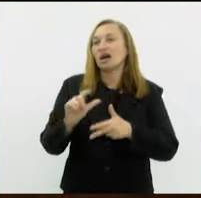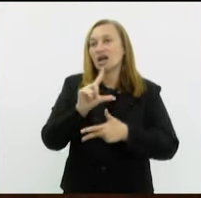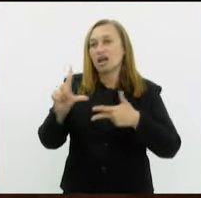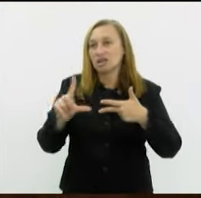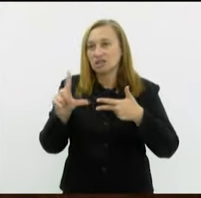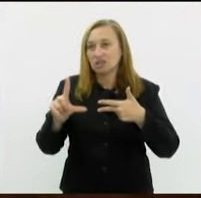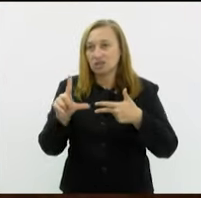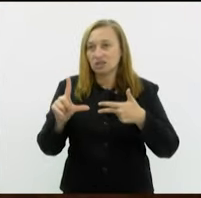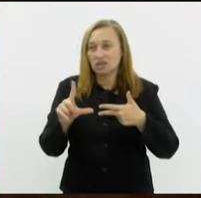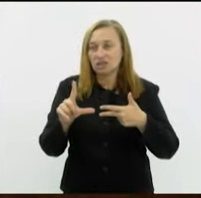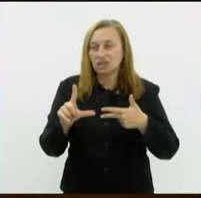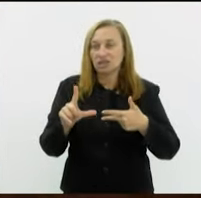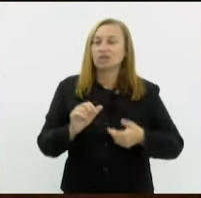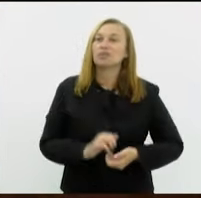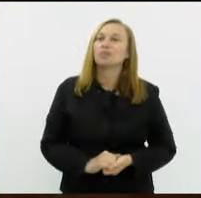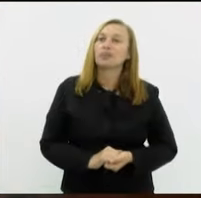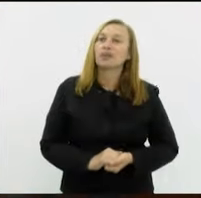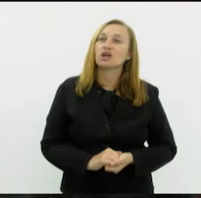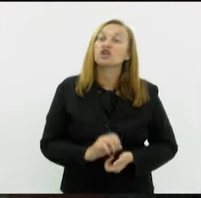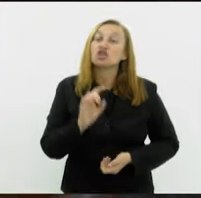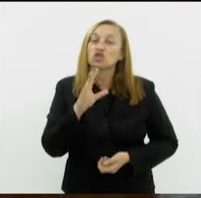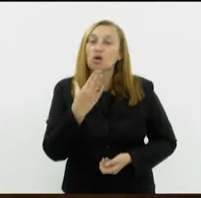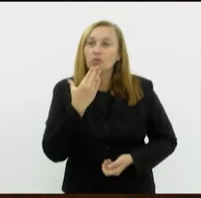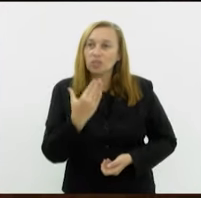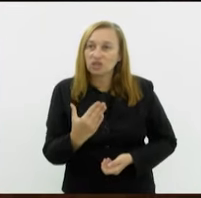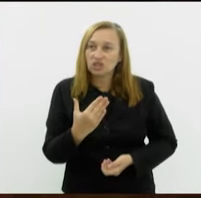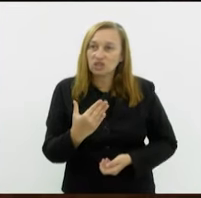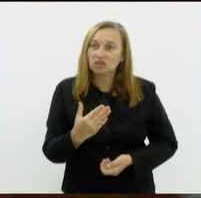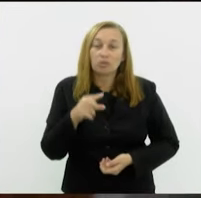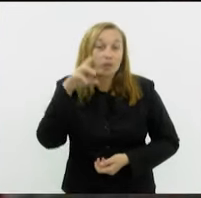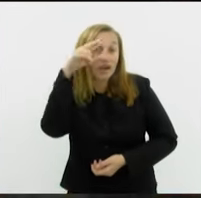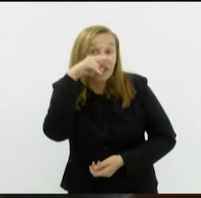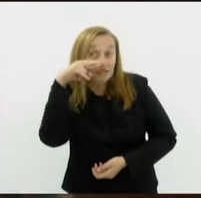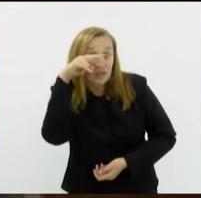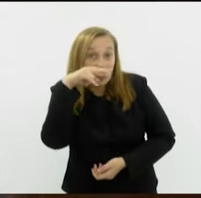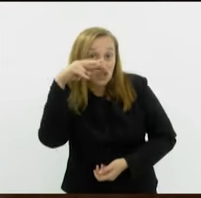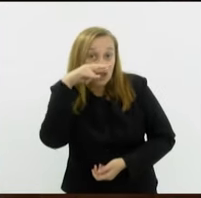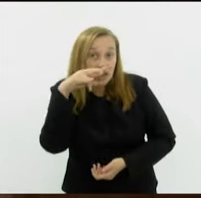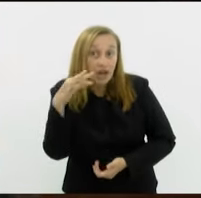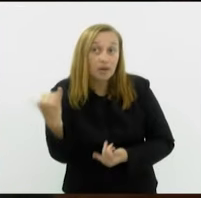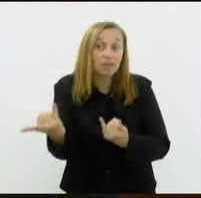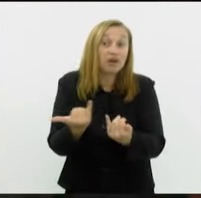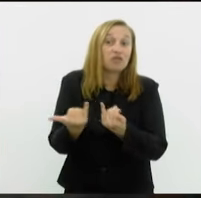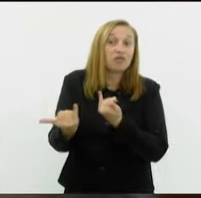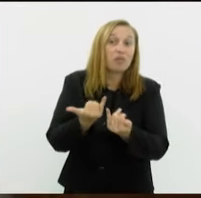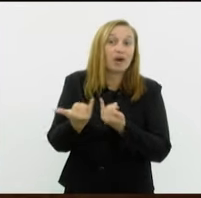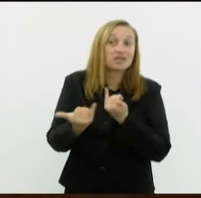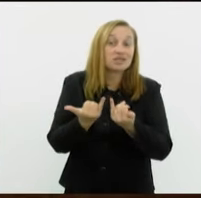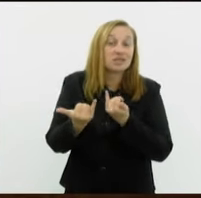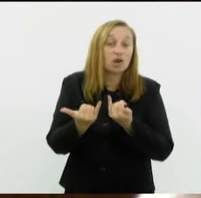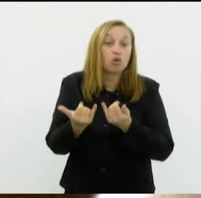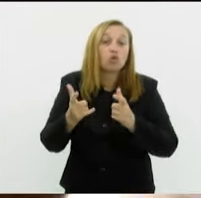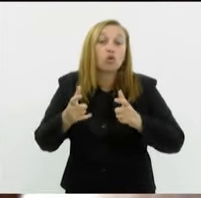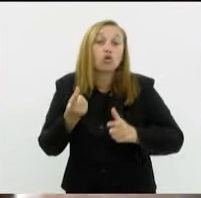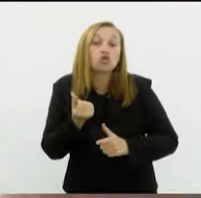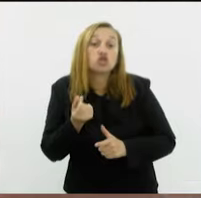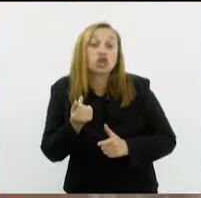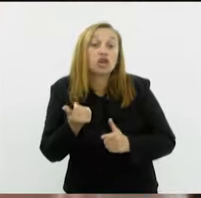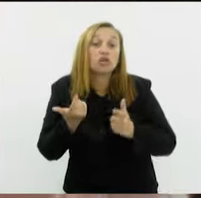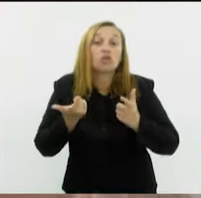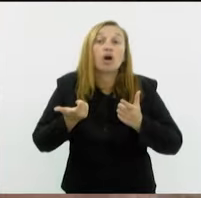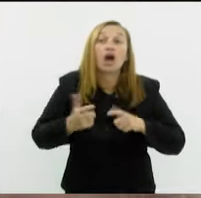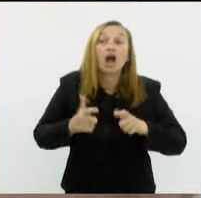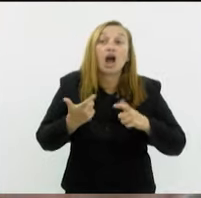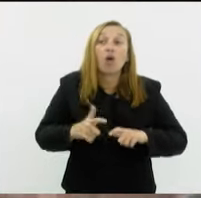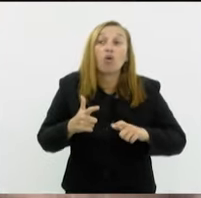uma auditoria, tão somente, para que nos informe para onde ele